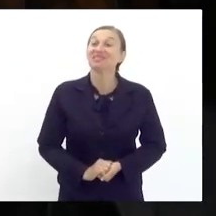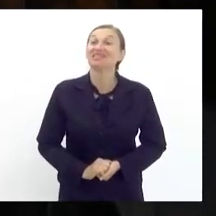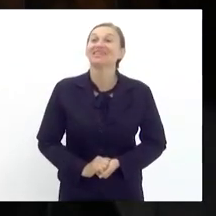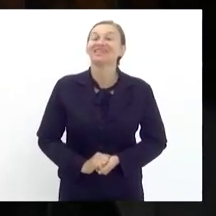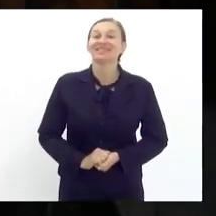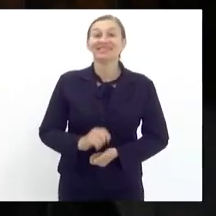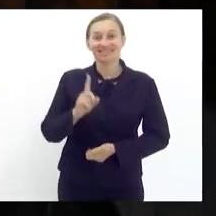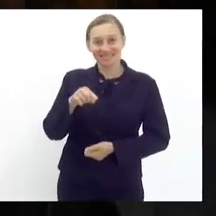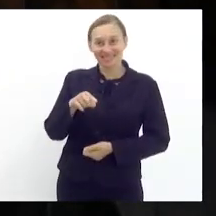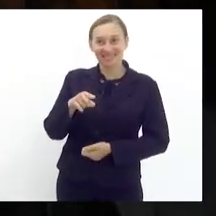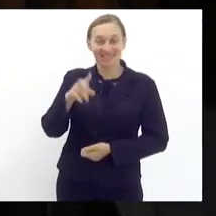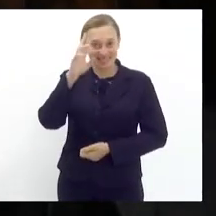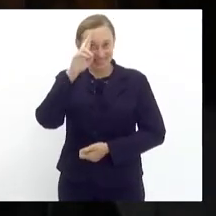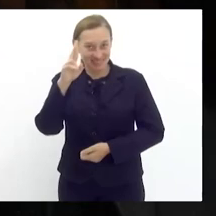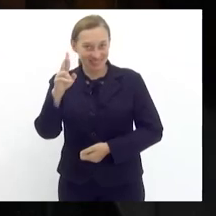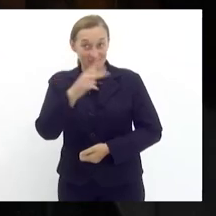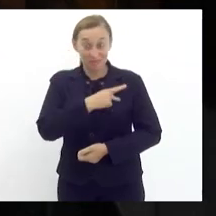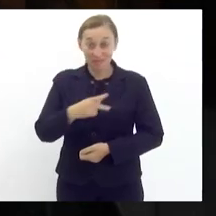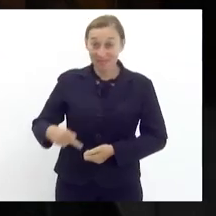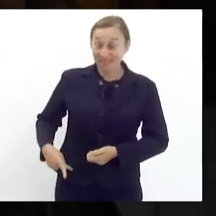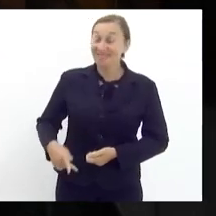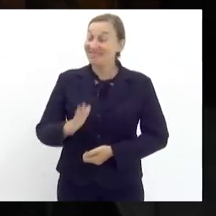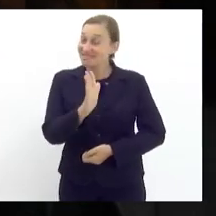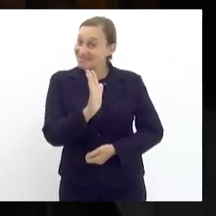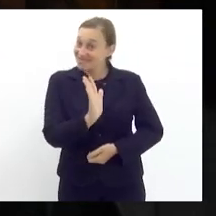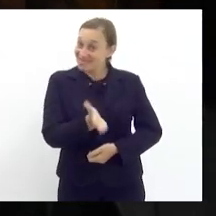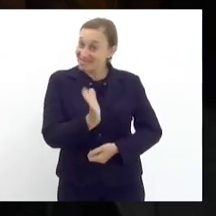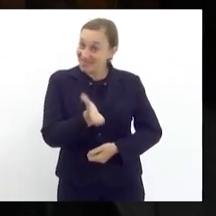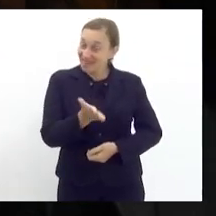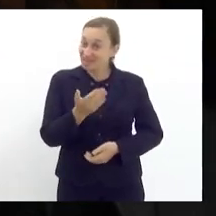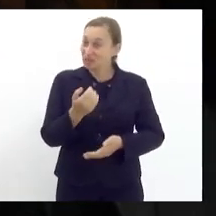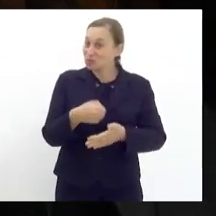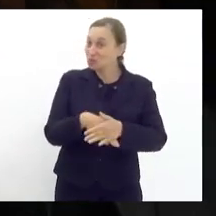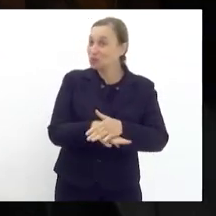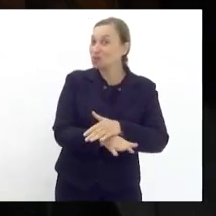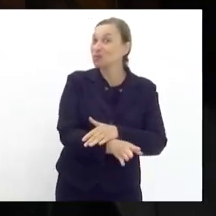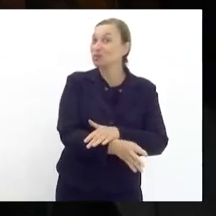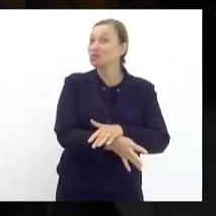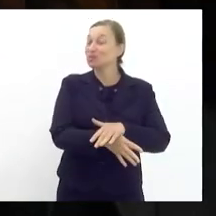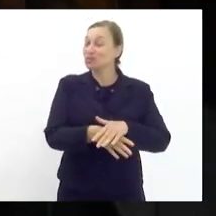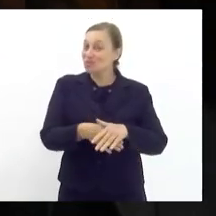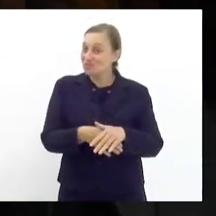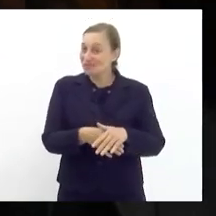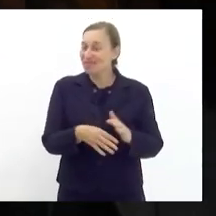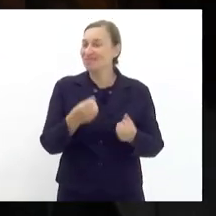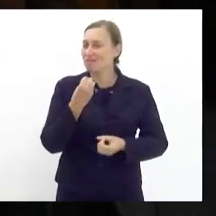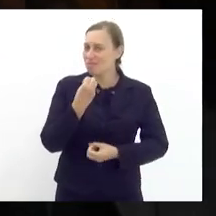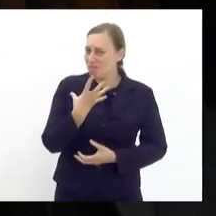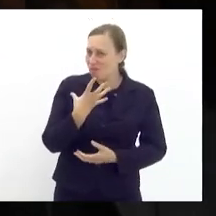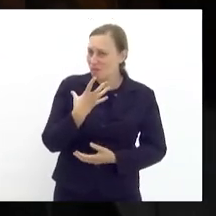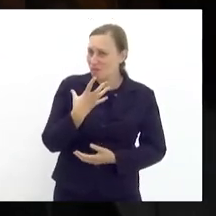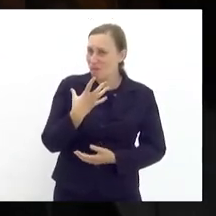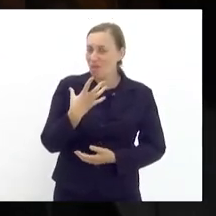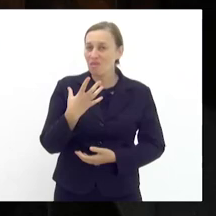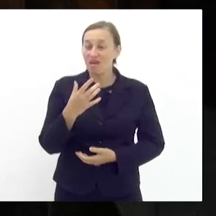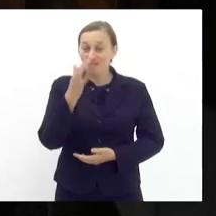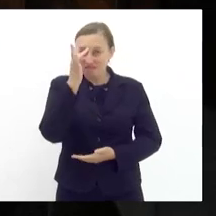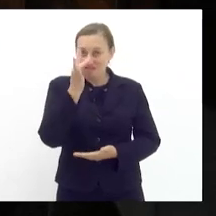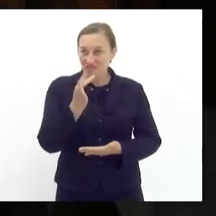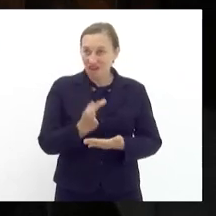senhora presidente já que a gente costuma e é bom como ato de